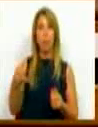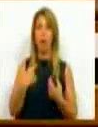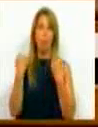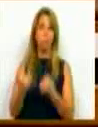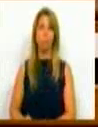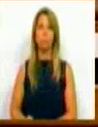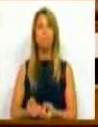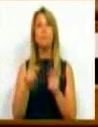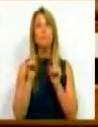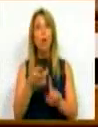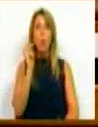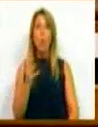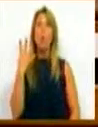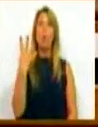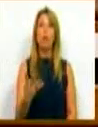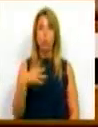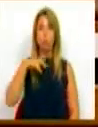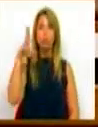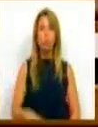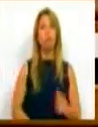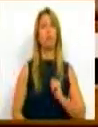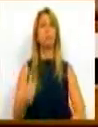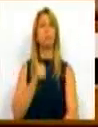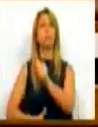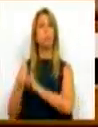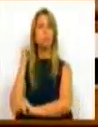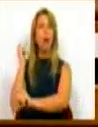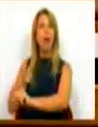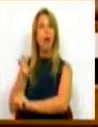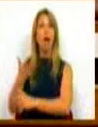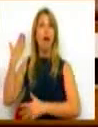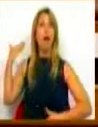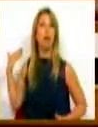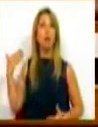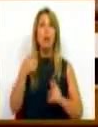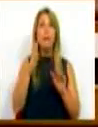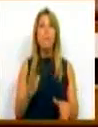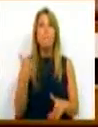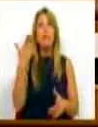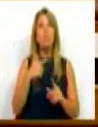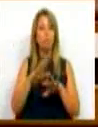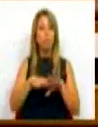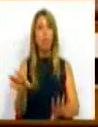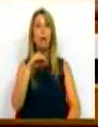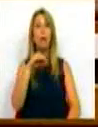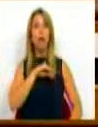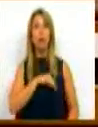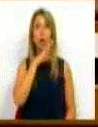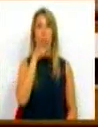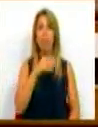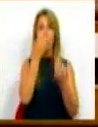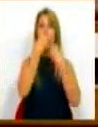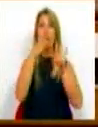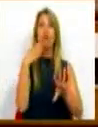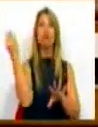Nestes 4 anos, Portugal regrediu décadas, particularmente no rendimento das famílias, e perdemos milhares de jovens